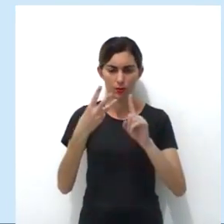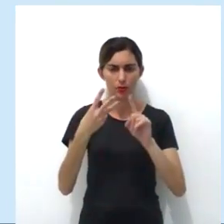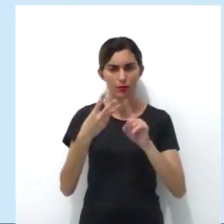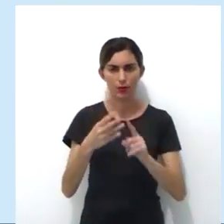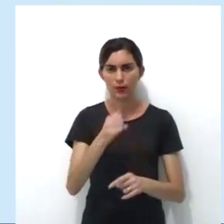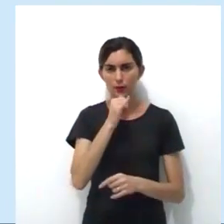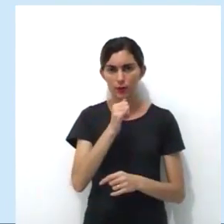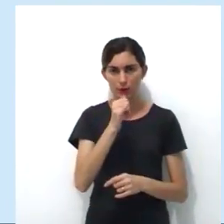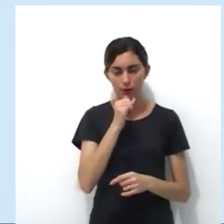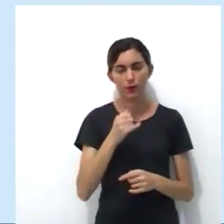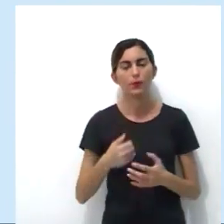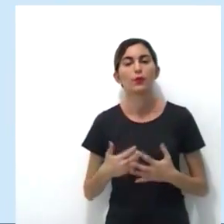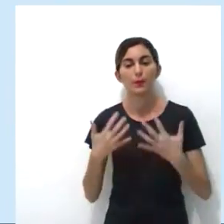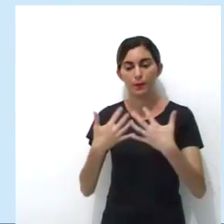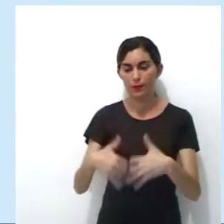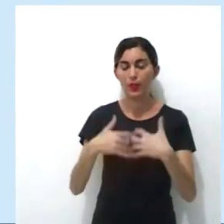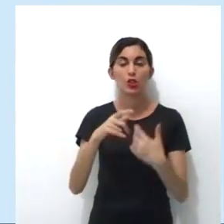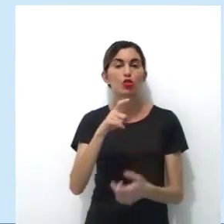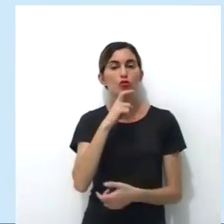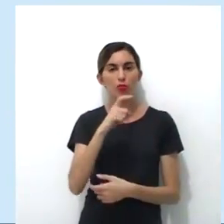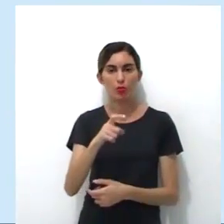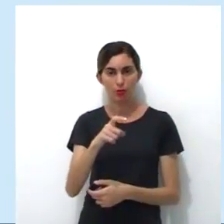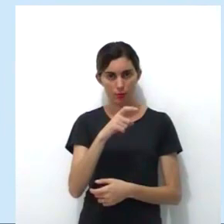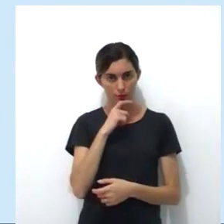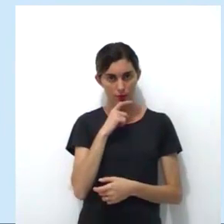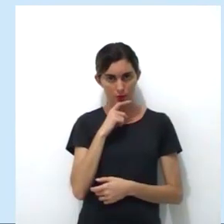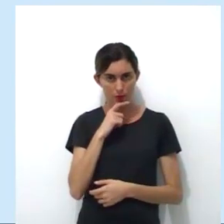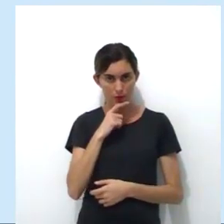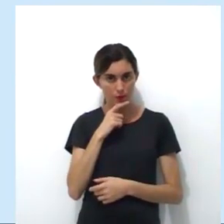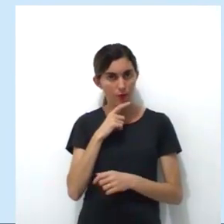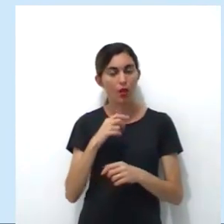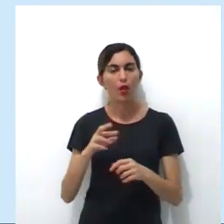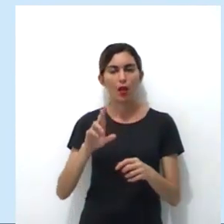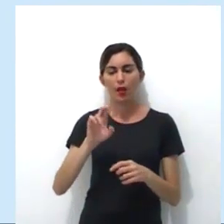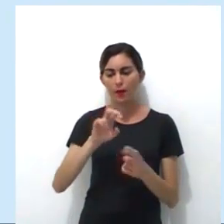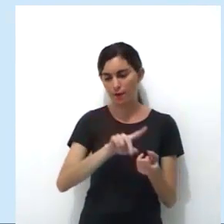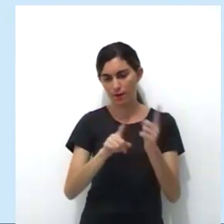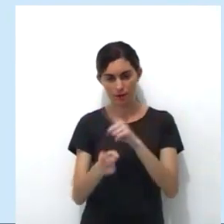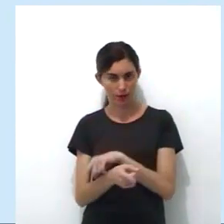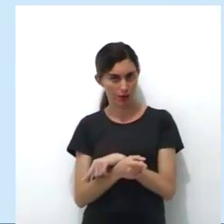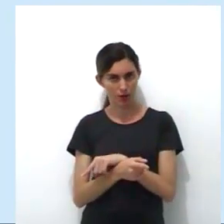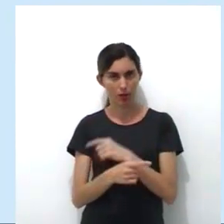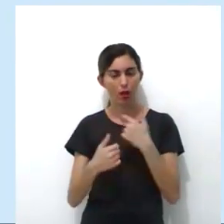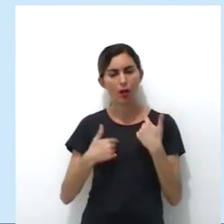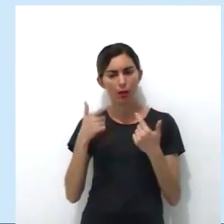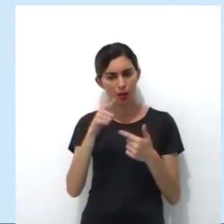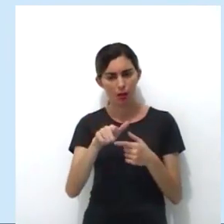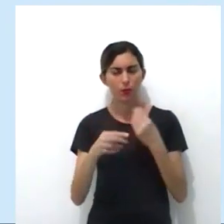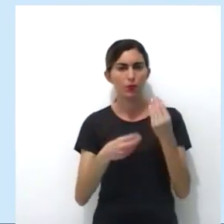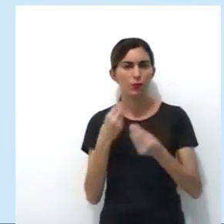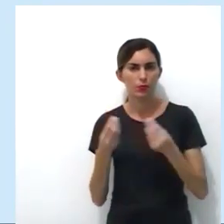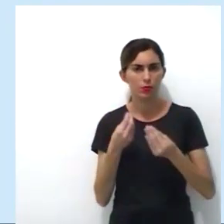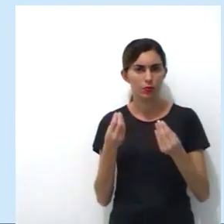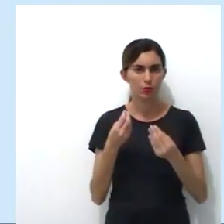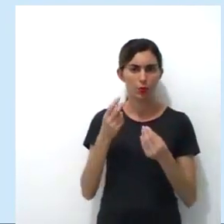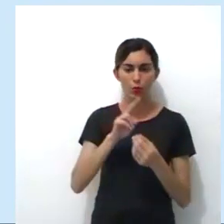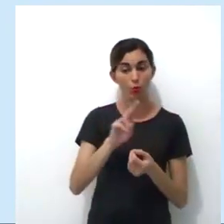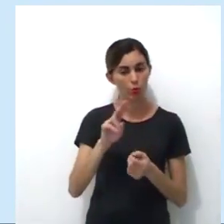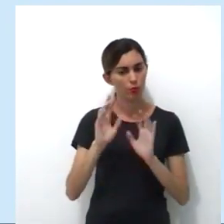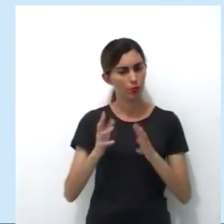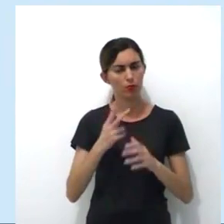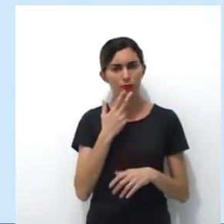tem que parar o motor para resfriar, porque isso significa dizer que esse processo de resfriamento ele não está acontecendo de uma forma